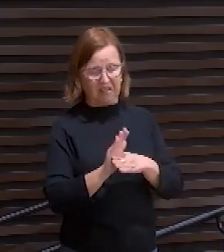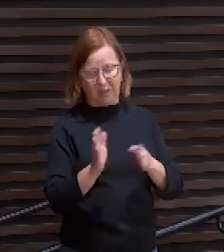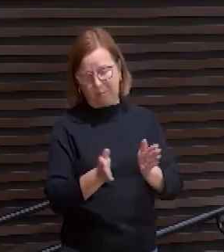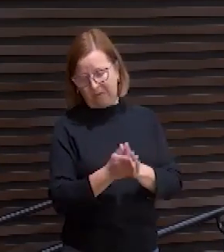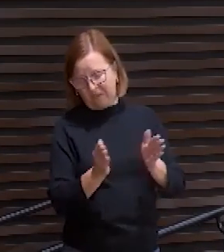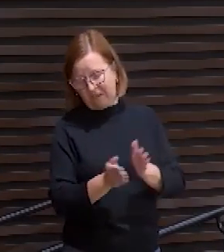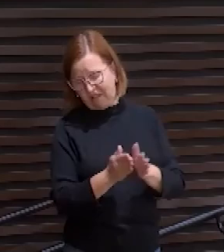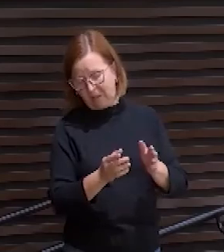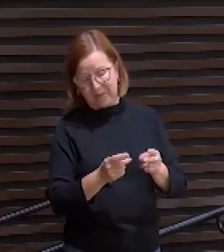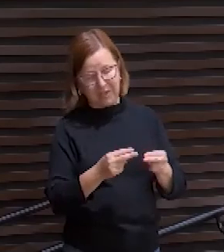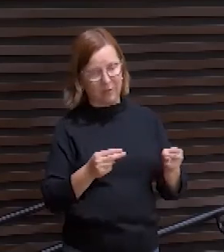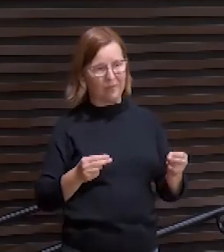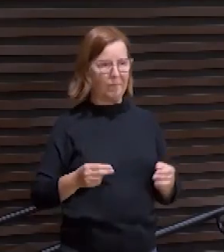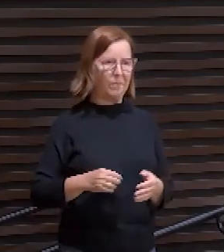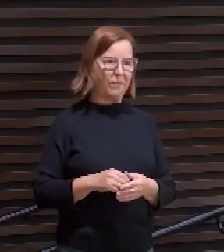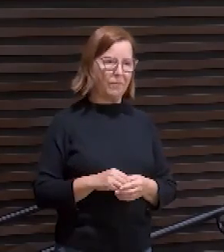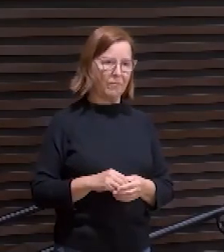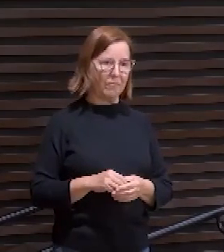Então, meus amados,